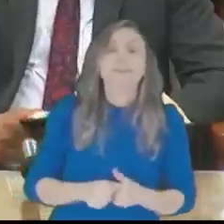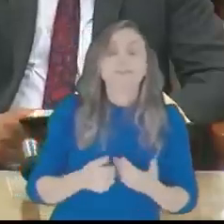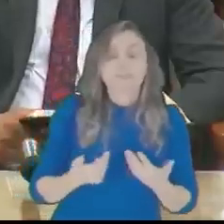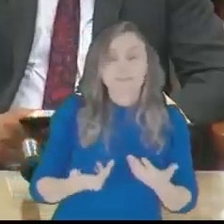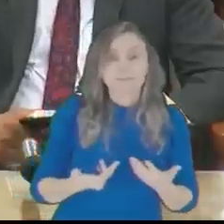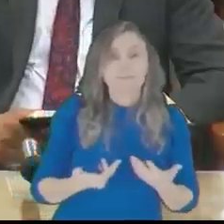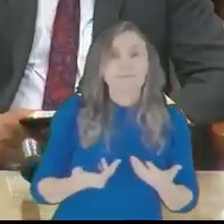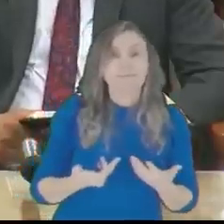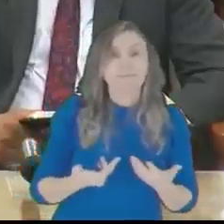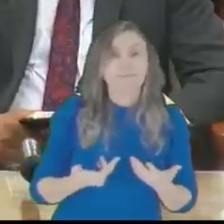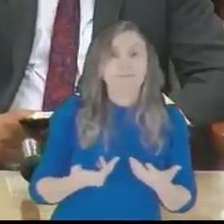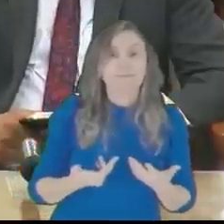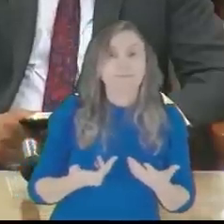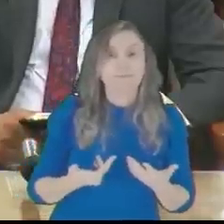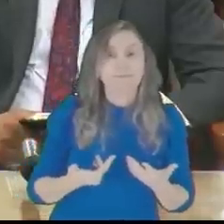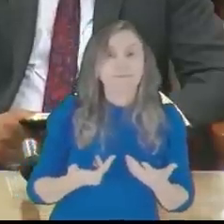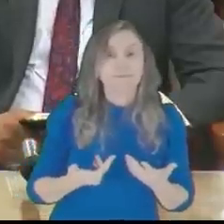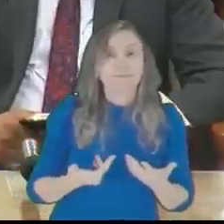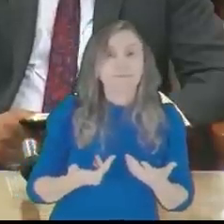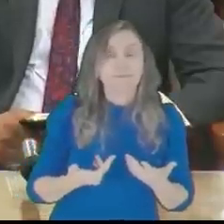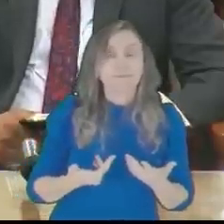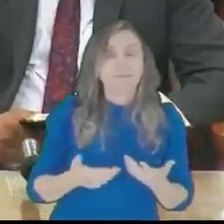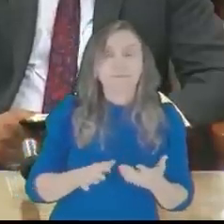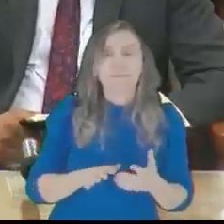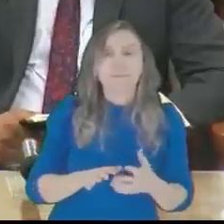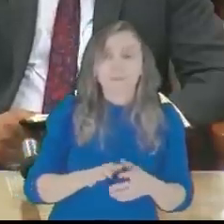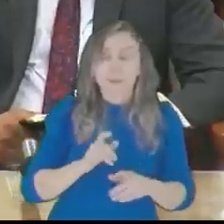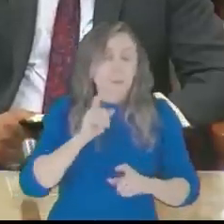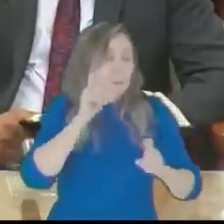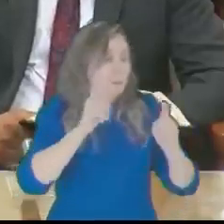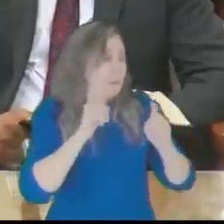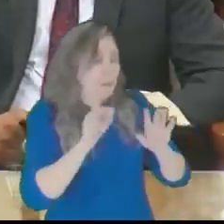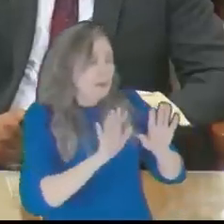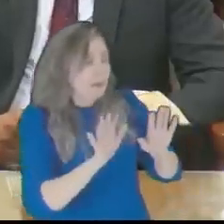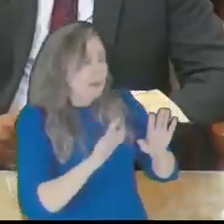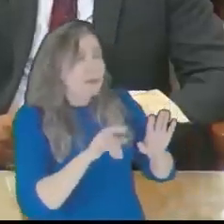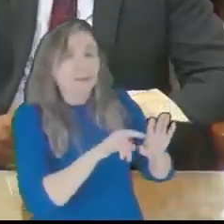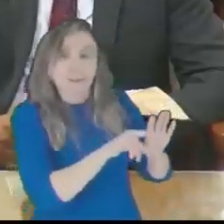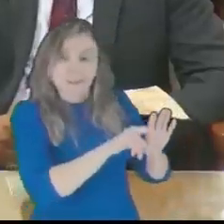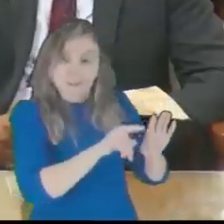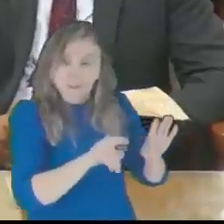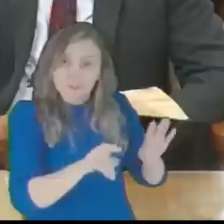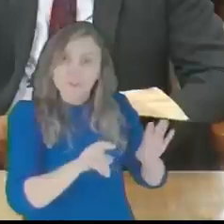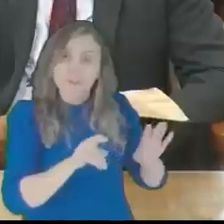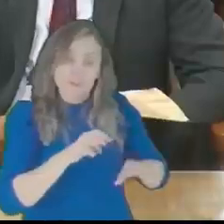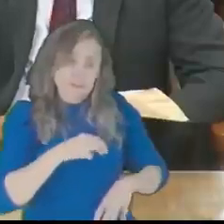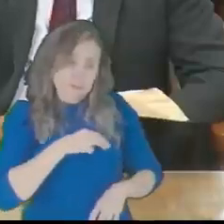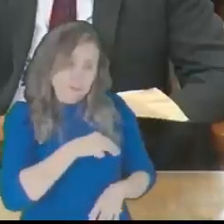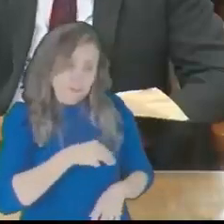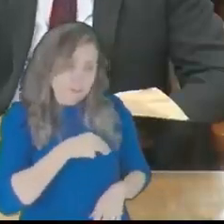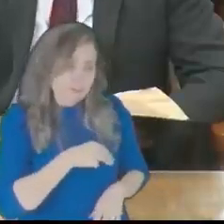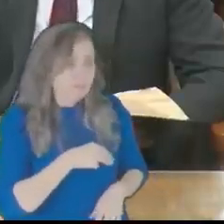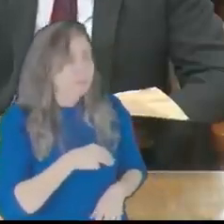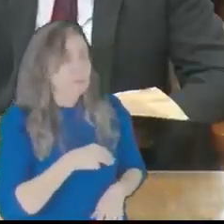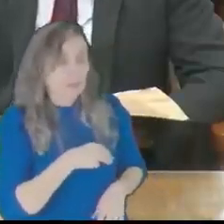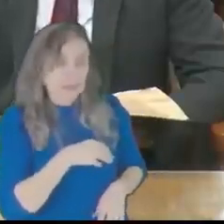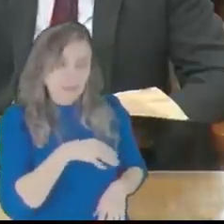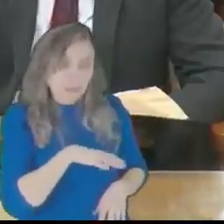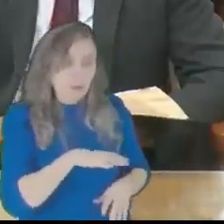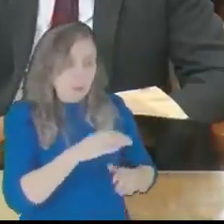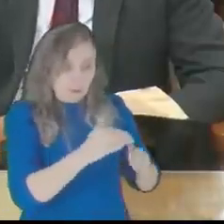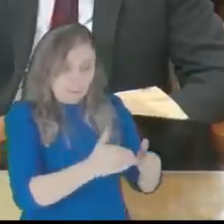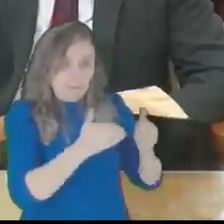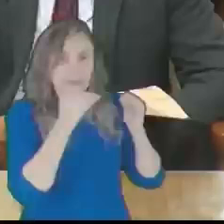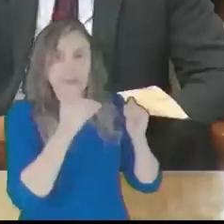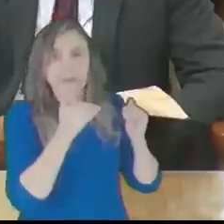cronologia, não deveria eles se preocuparem com isso. Vão fazer a missão de vocês e deixa os tempos e as